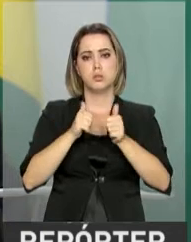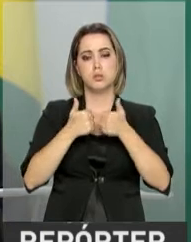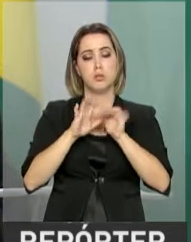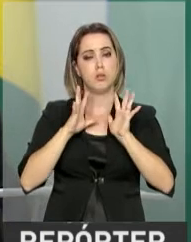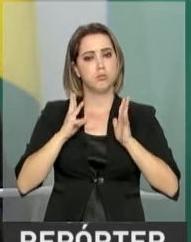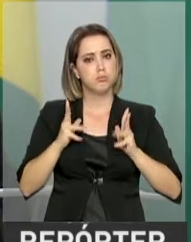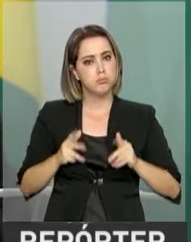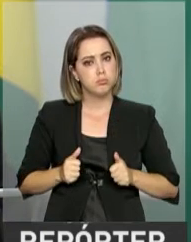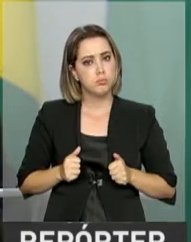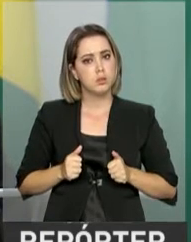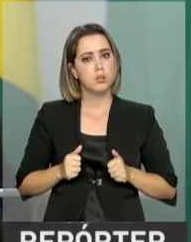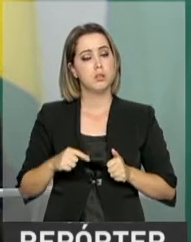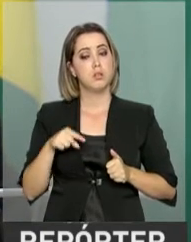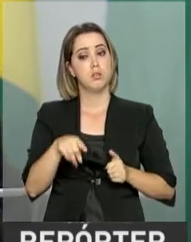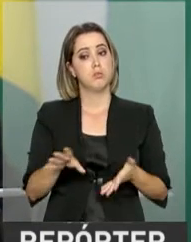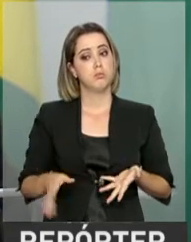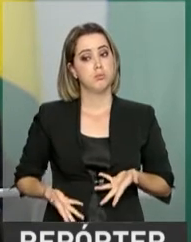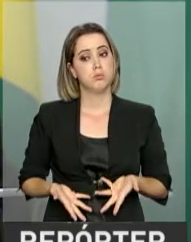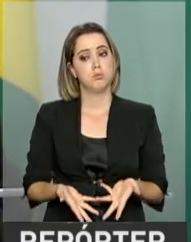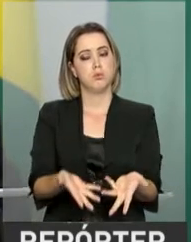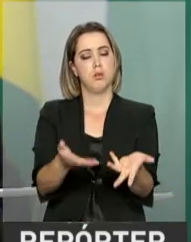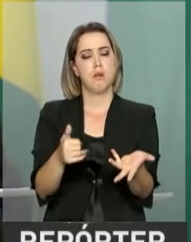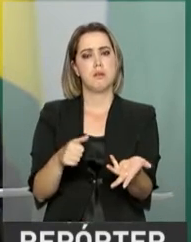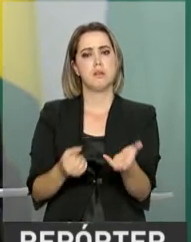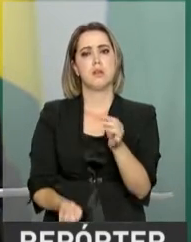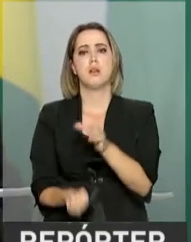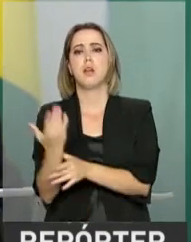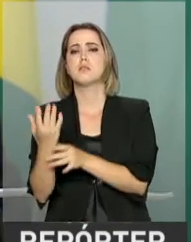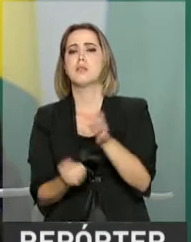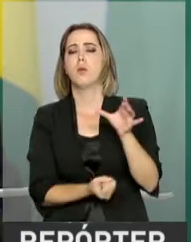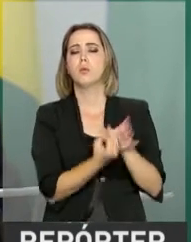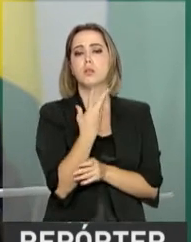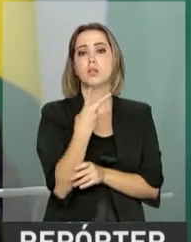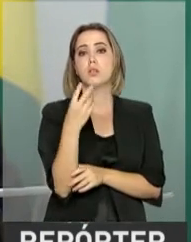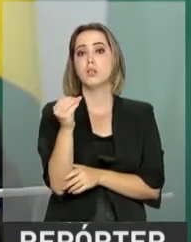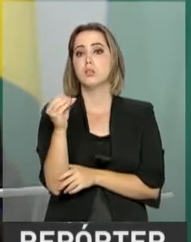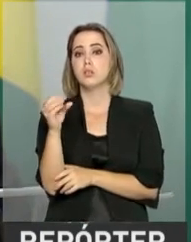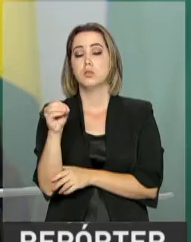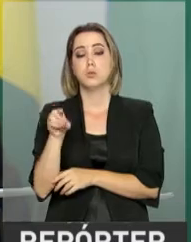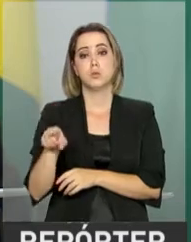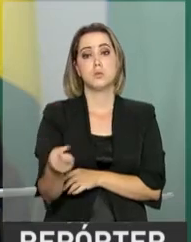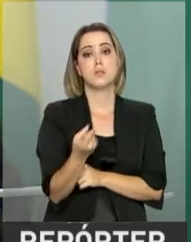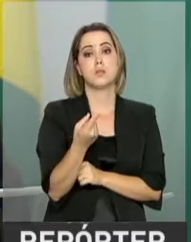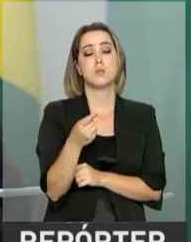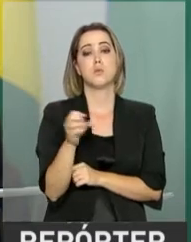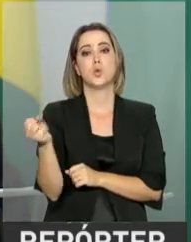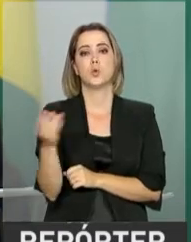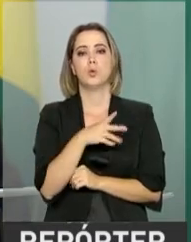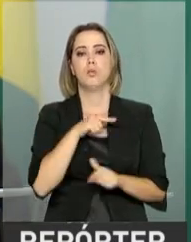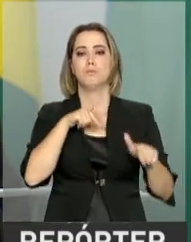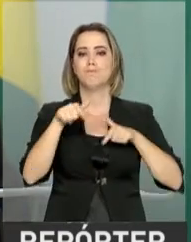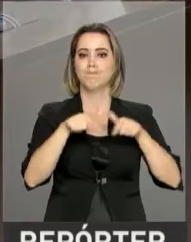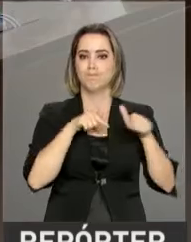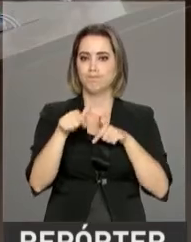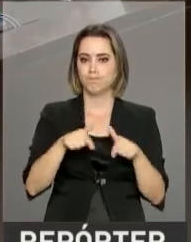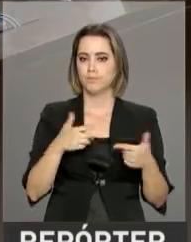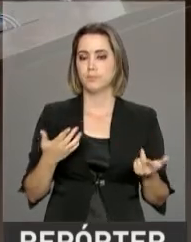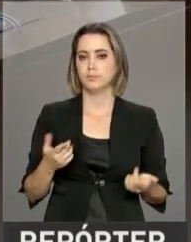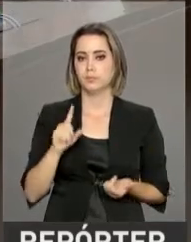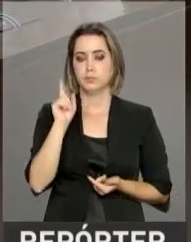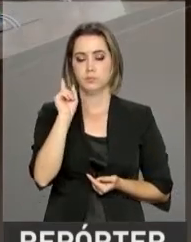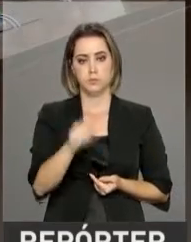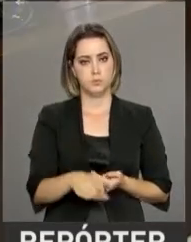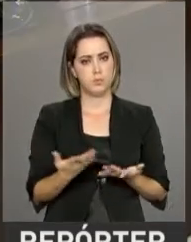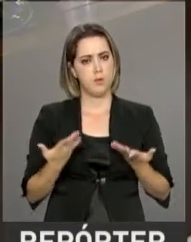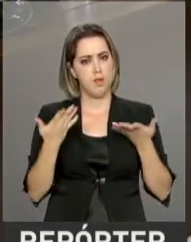e que promoverão a criação de cerca de 200 mil novos empregos diretos e indiretos. A